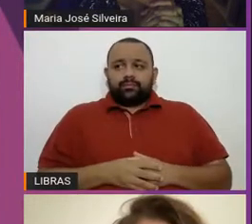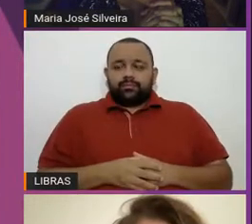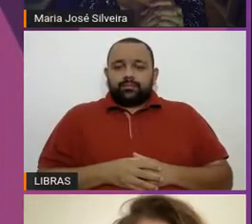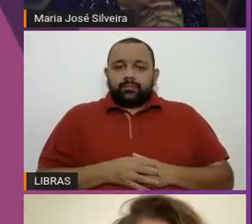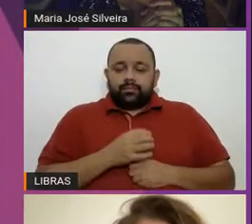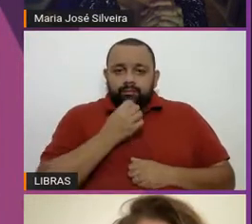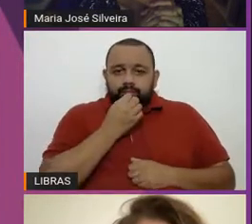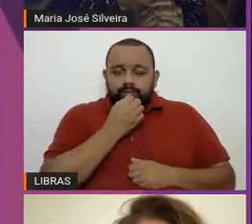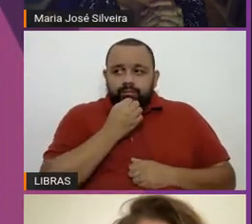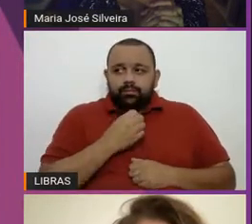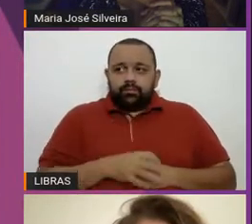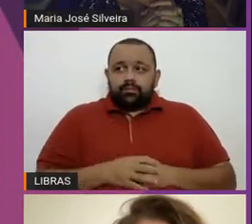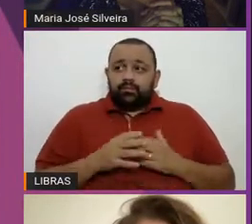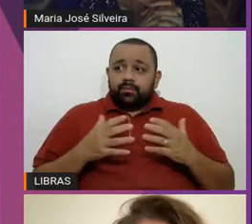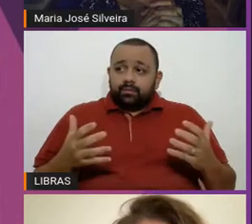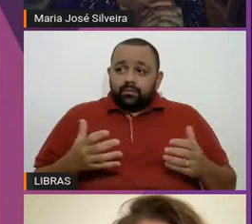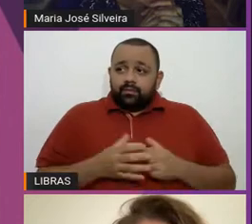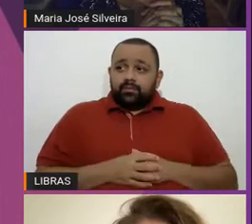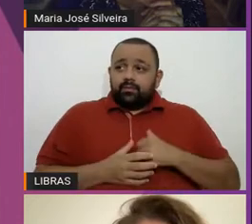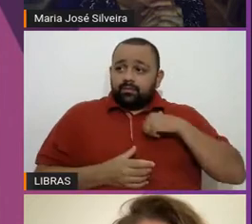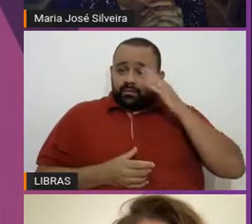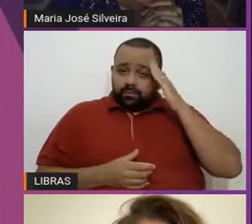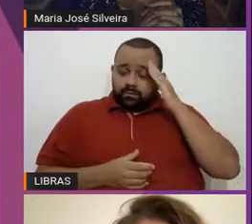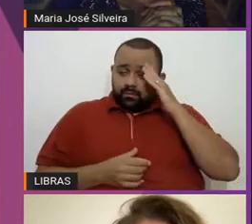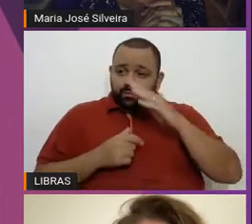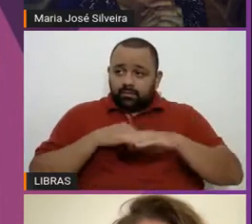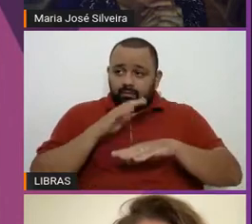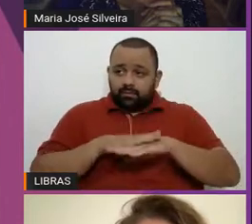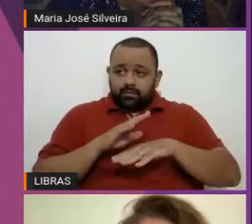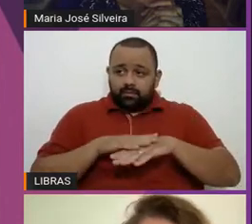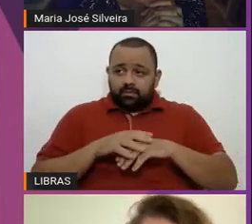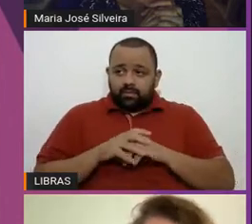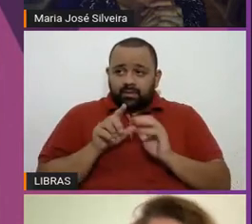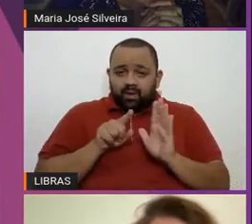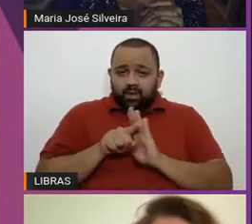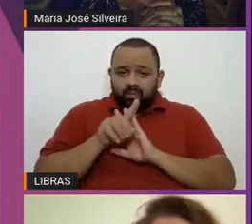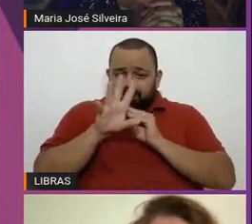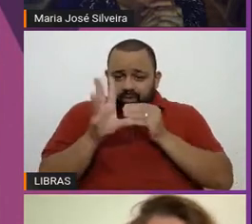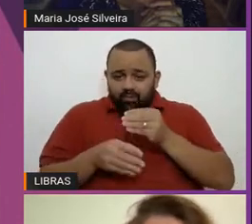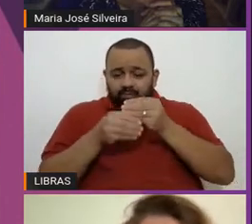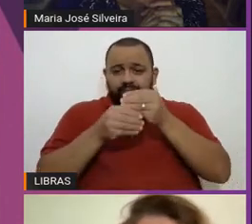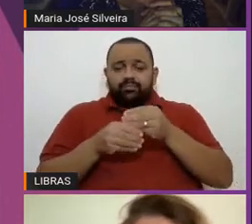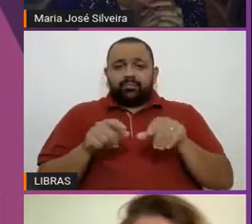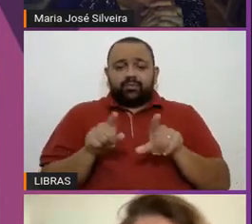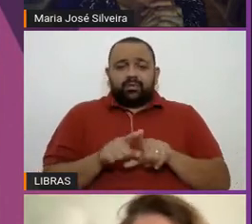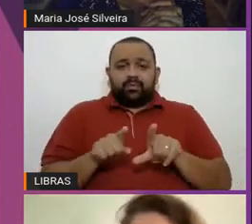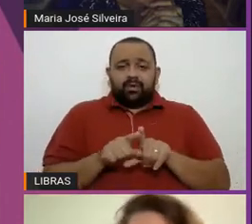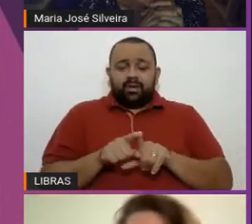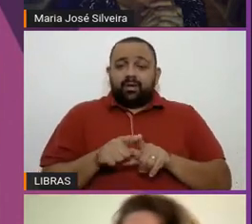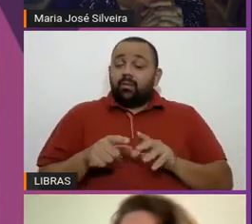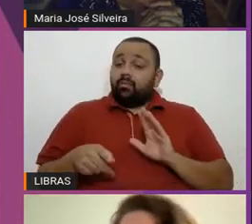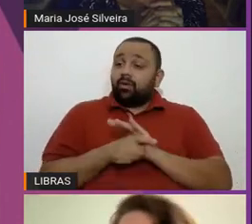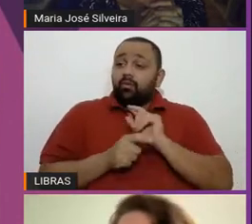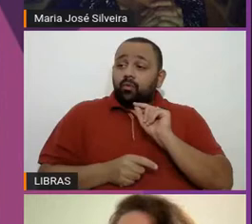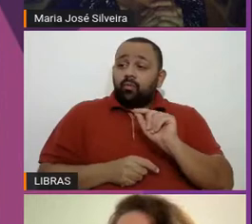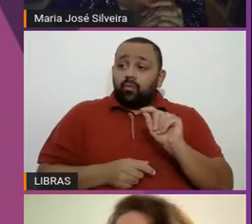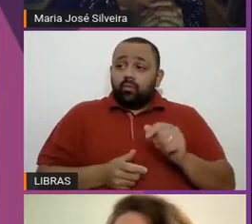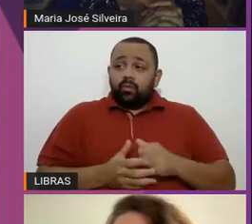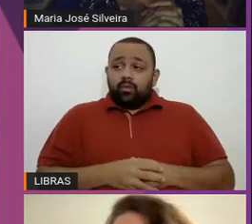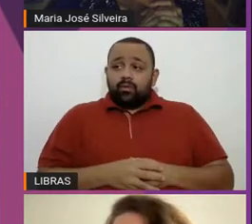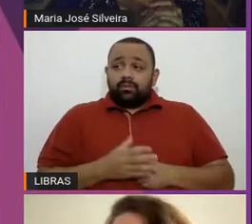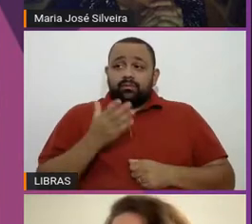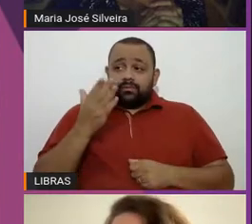e se levas ainda fazer uma sub pergunta dentro dessa categoria só porque é você